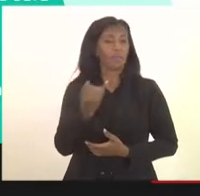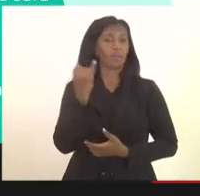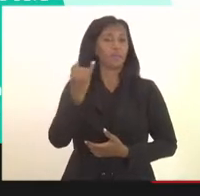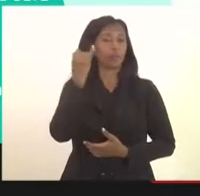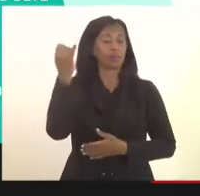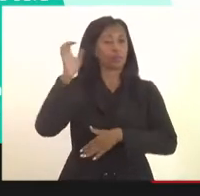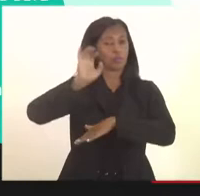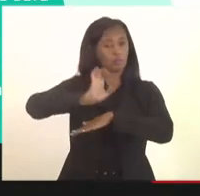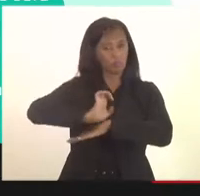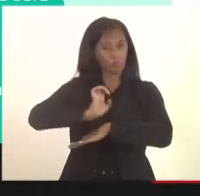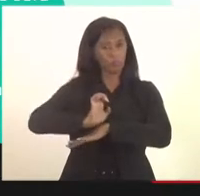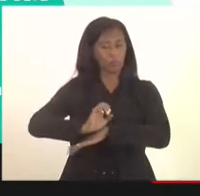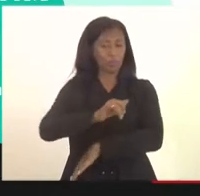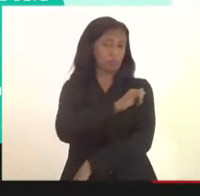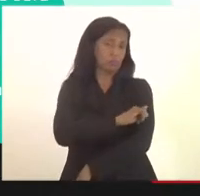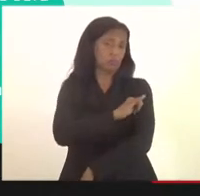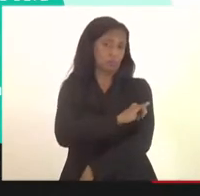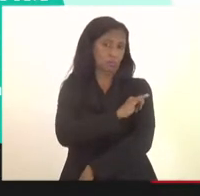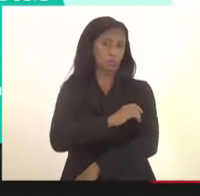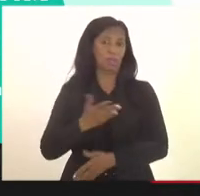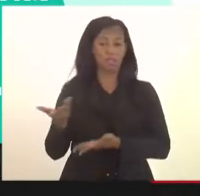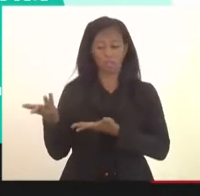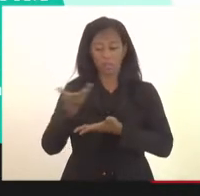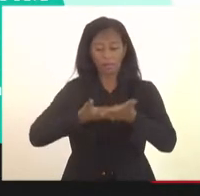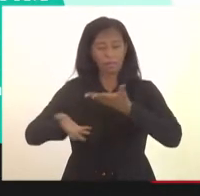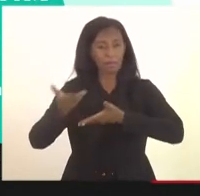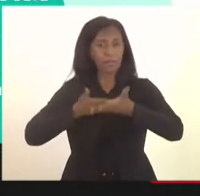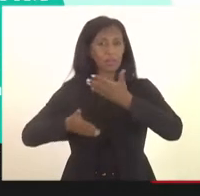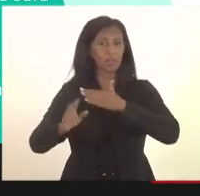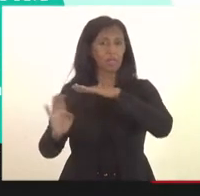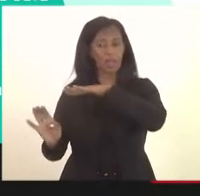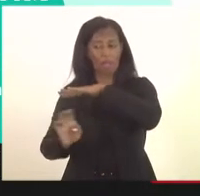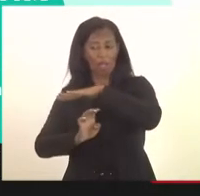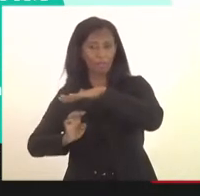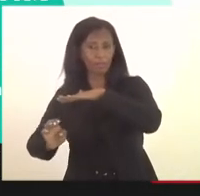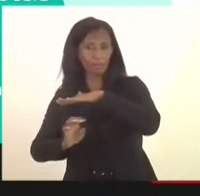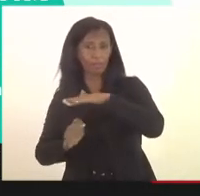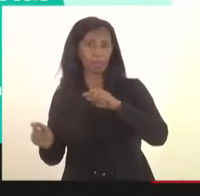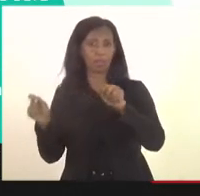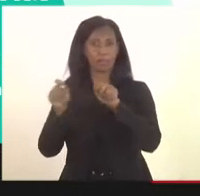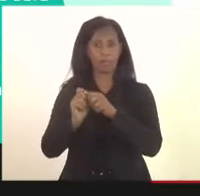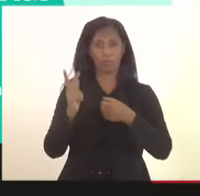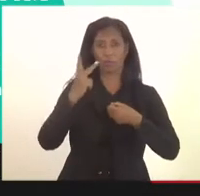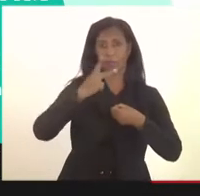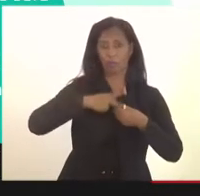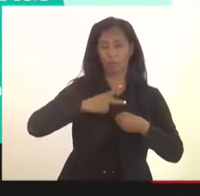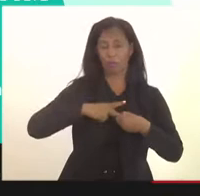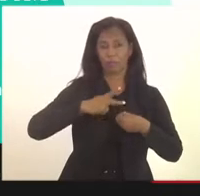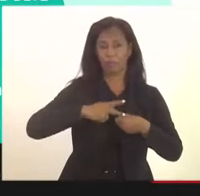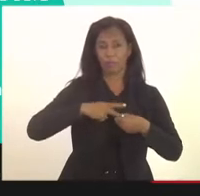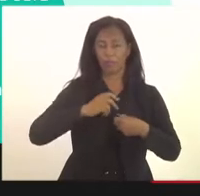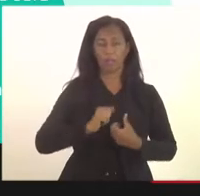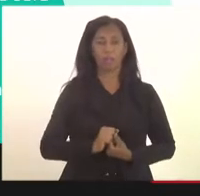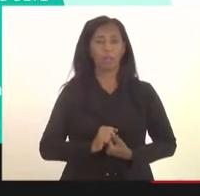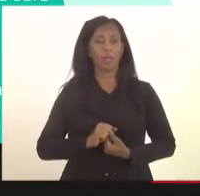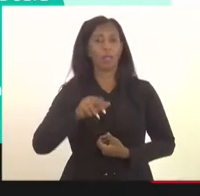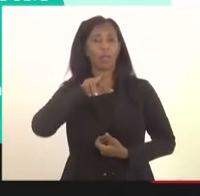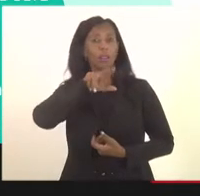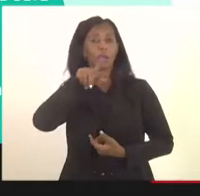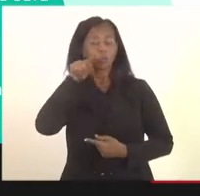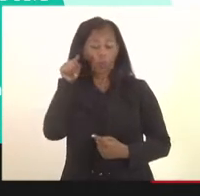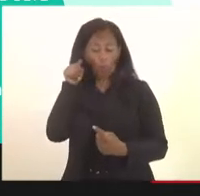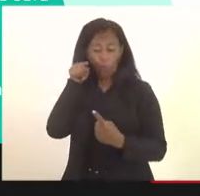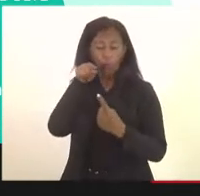para o estado do Rio de Janeiro. Essa parceria que a Petronas fez com a Petrobras, ela não só